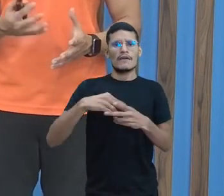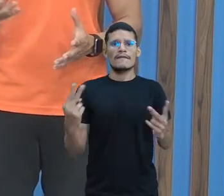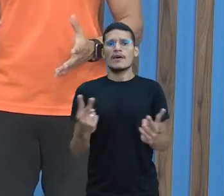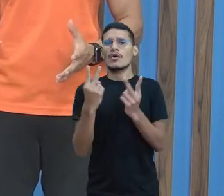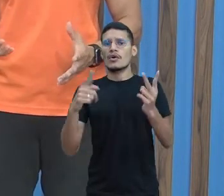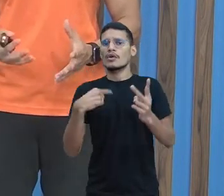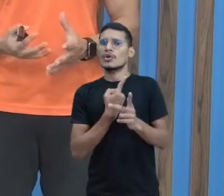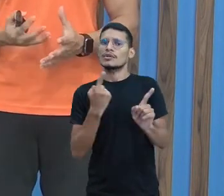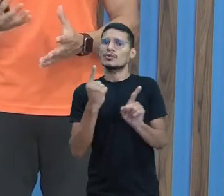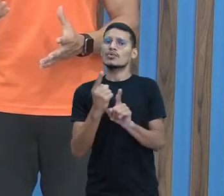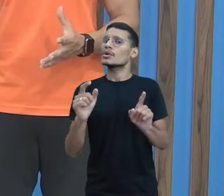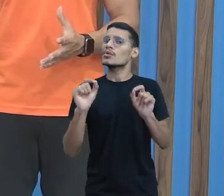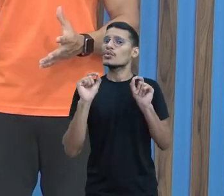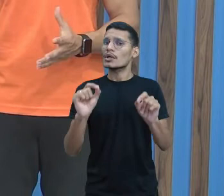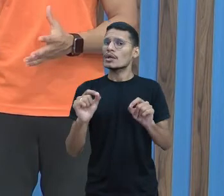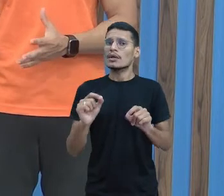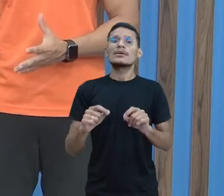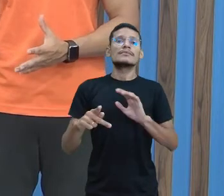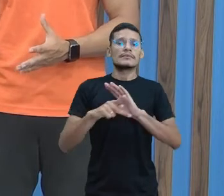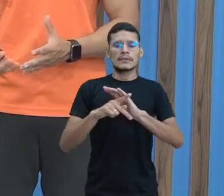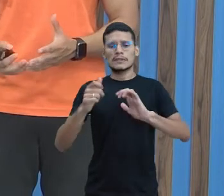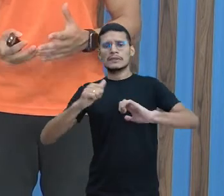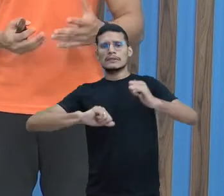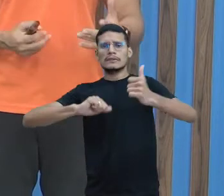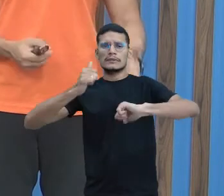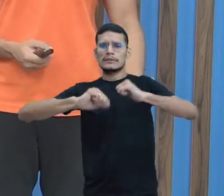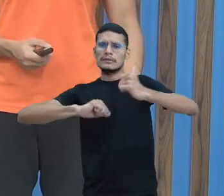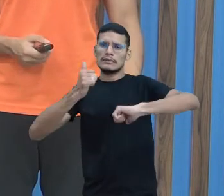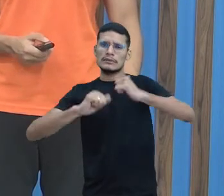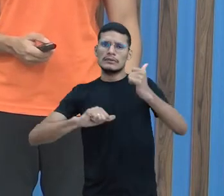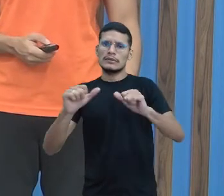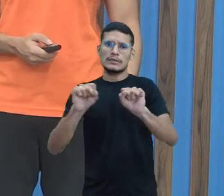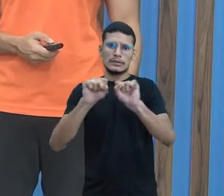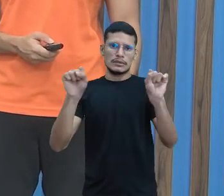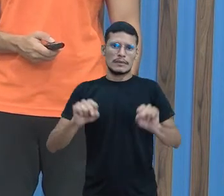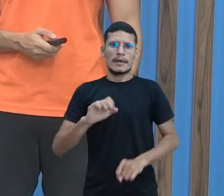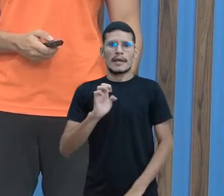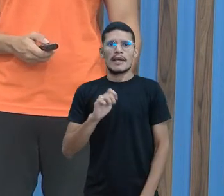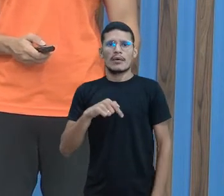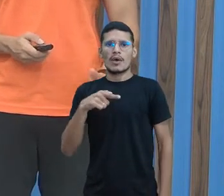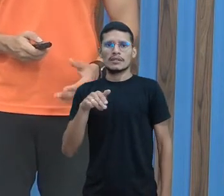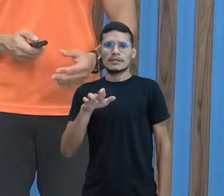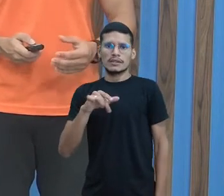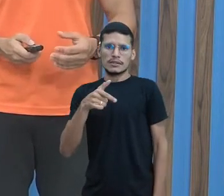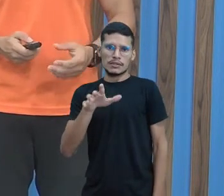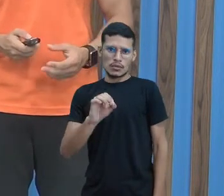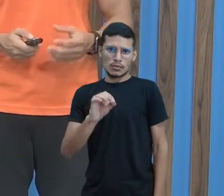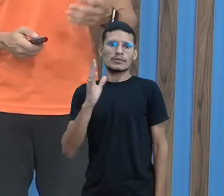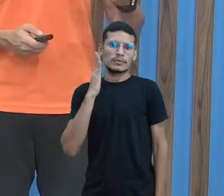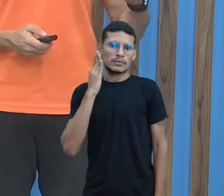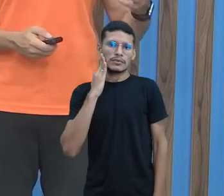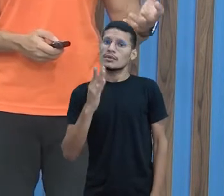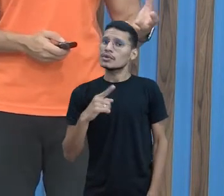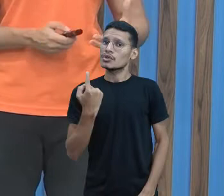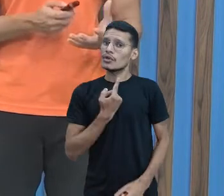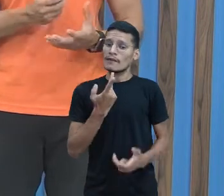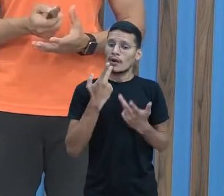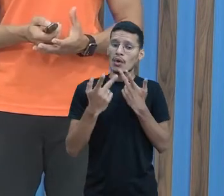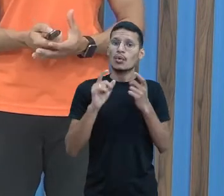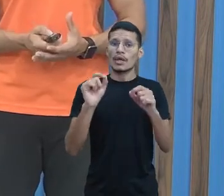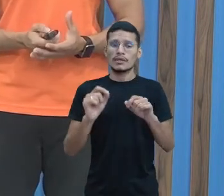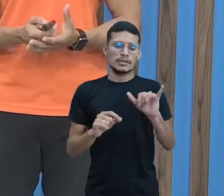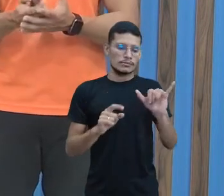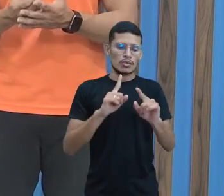gente vai encontrar aí a verificação para esse sistema de equação, certo? A gente viu que Y